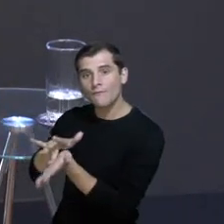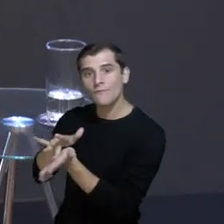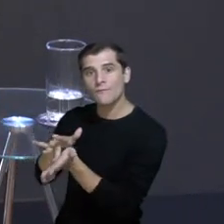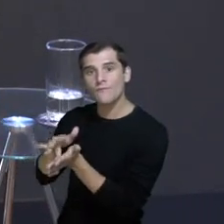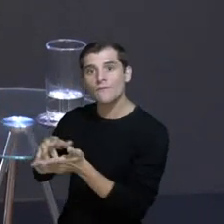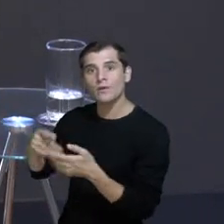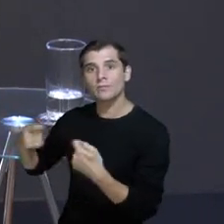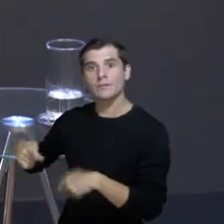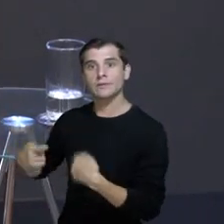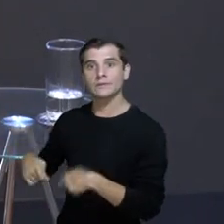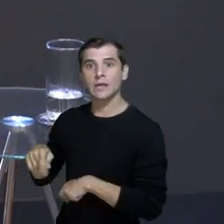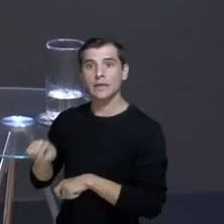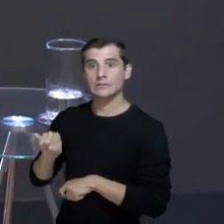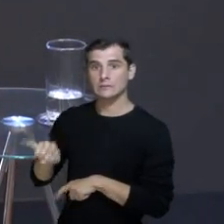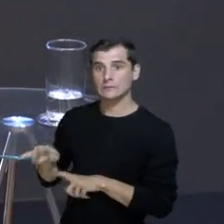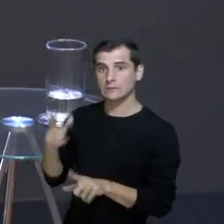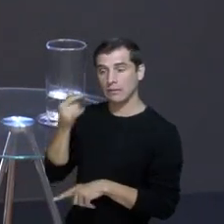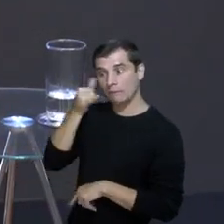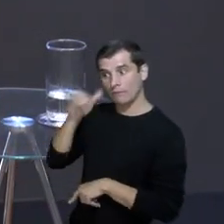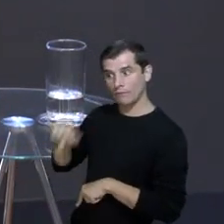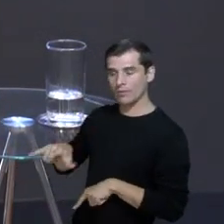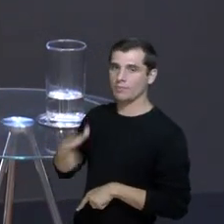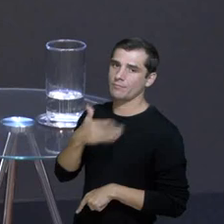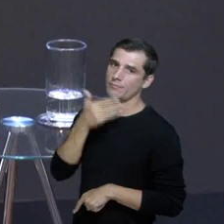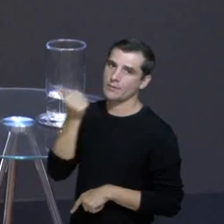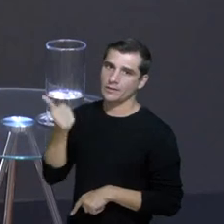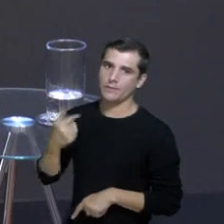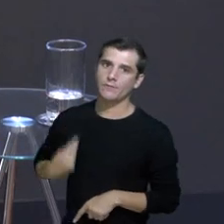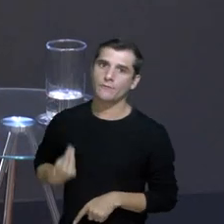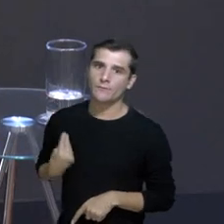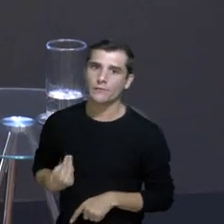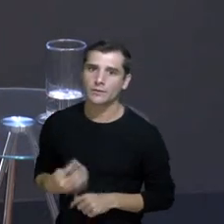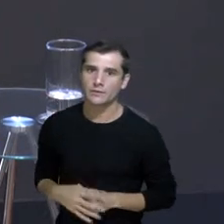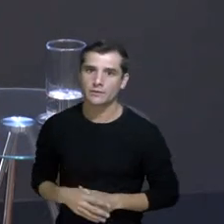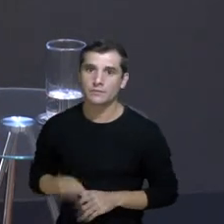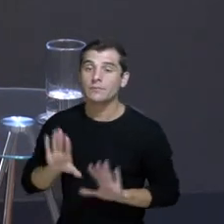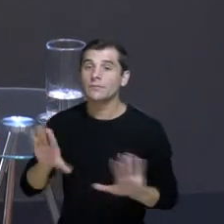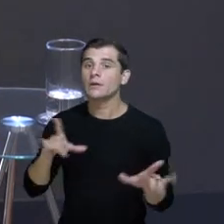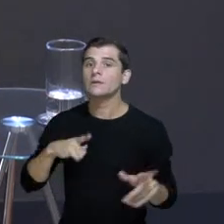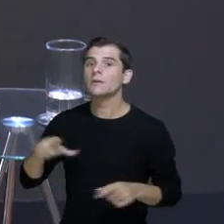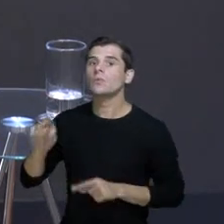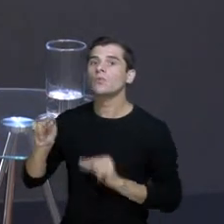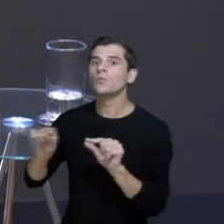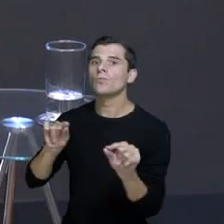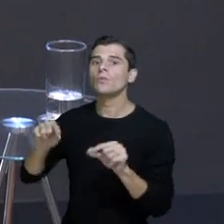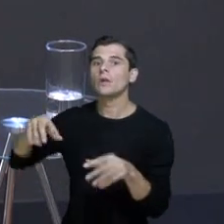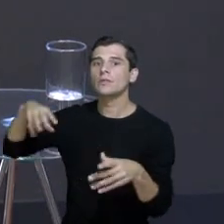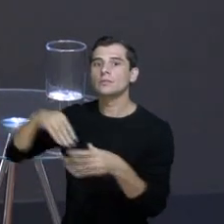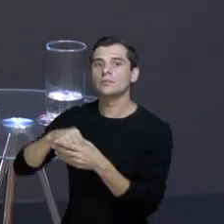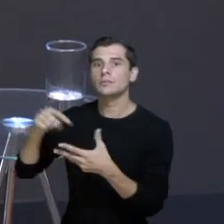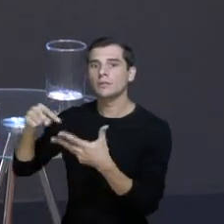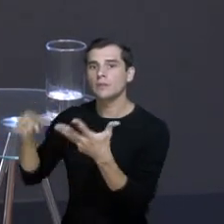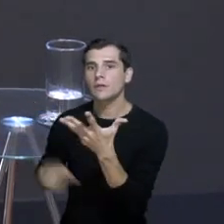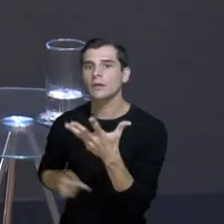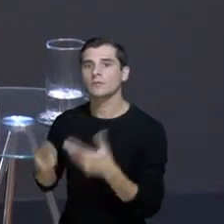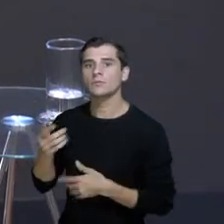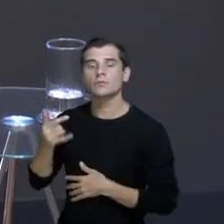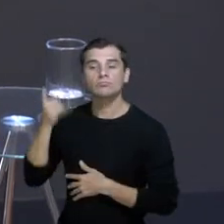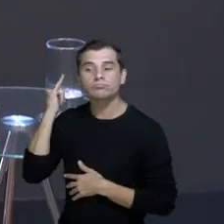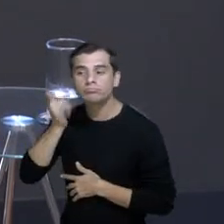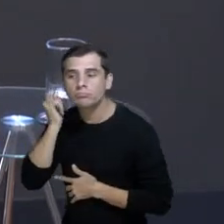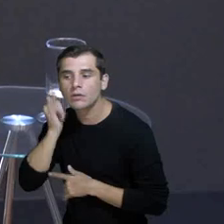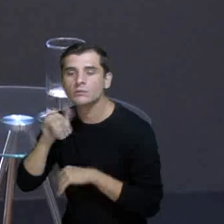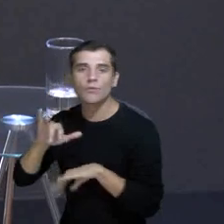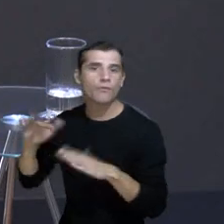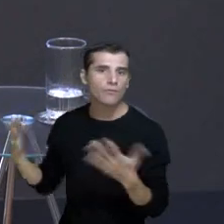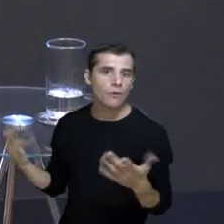evitá-lo melhor baseado no quê em que narrativa De